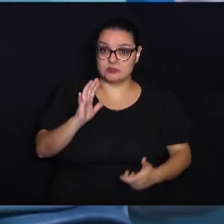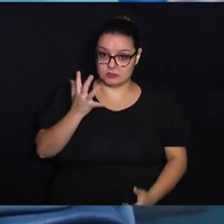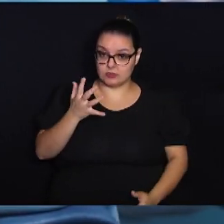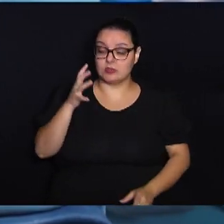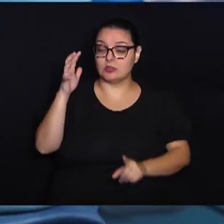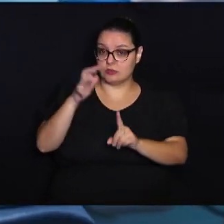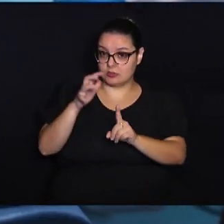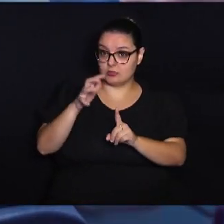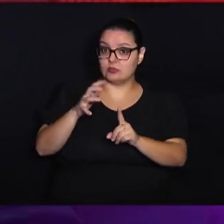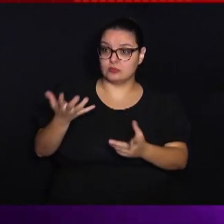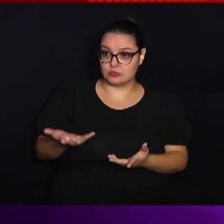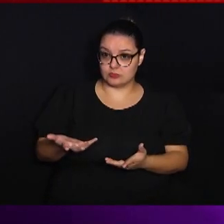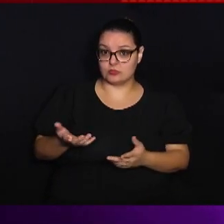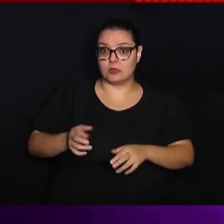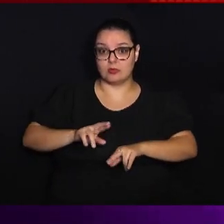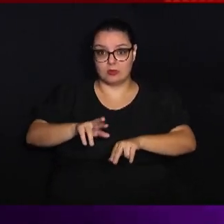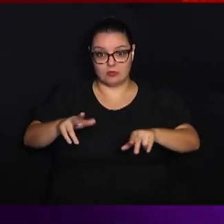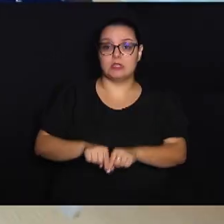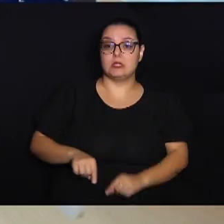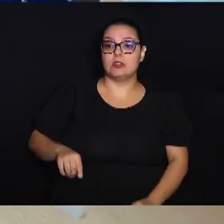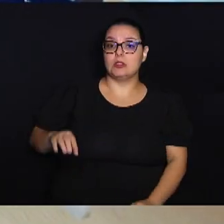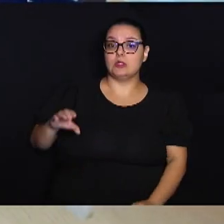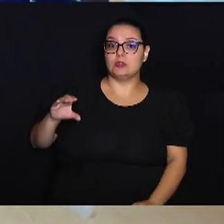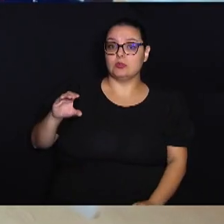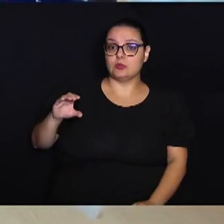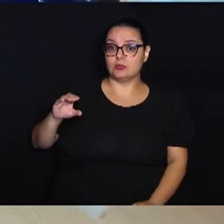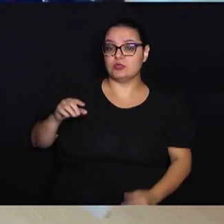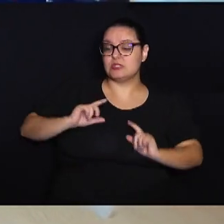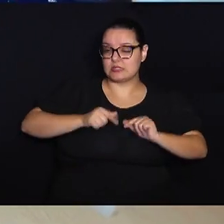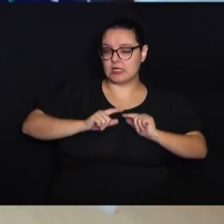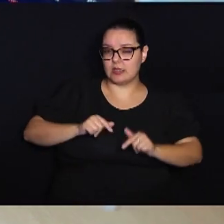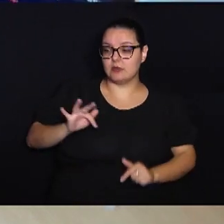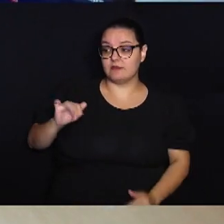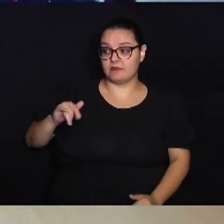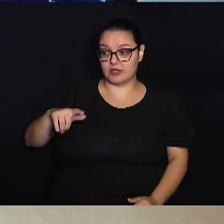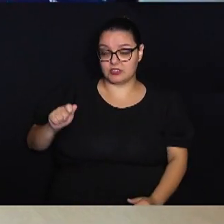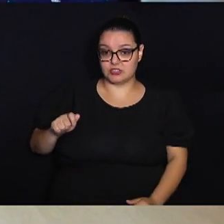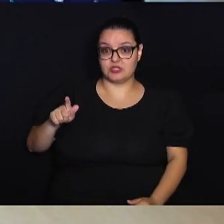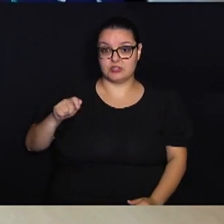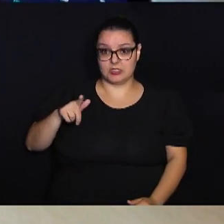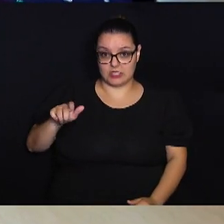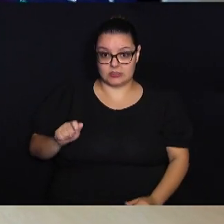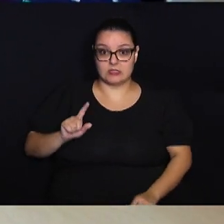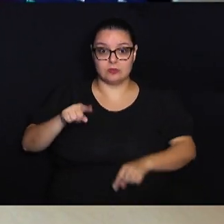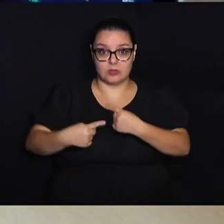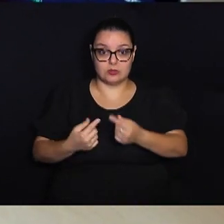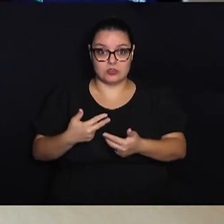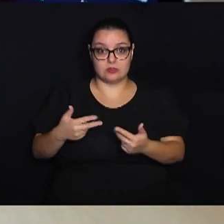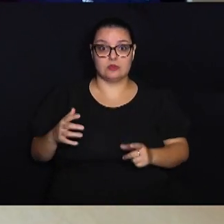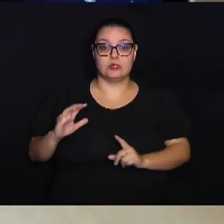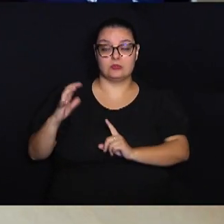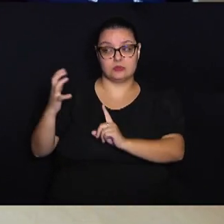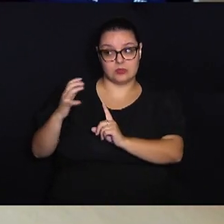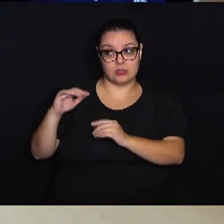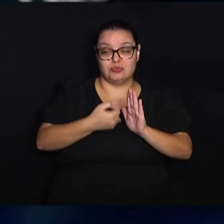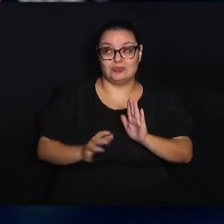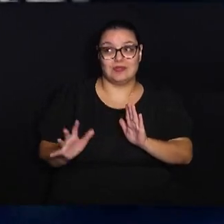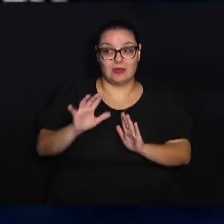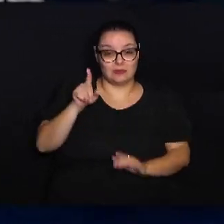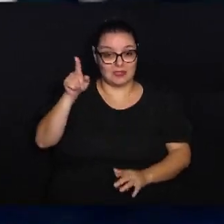Câmara Municipal, além de divulgar as produções nacionais. E também, você sabia que se alimentar é um